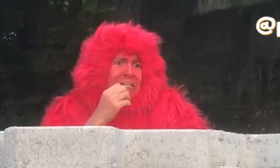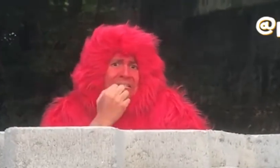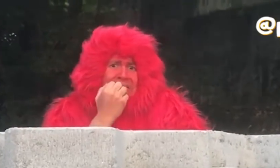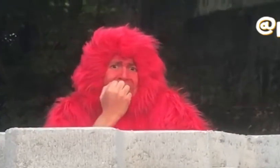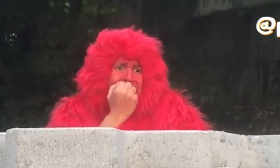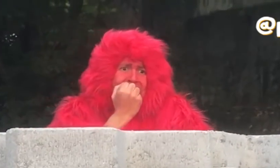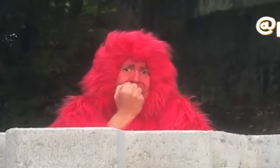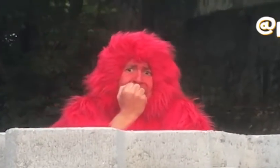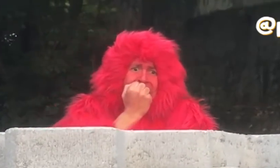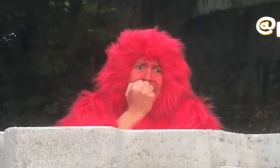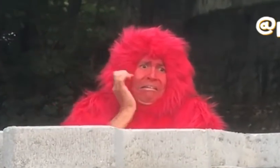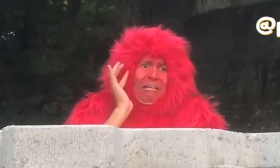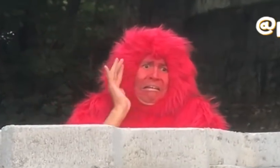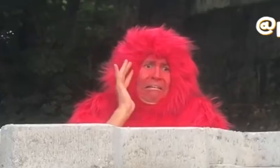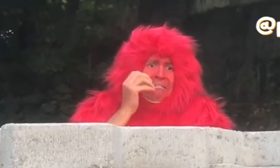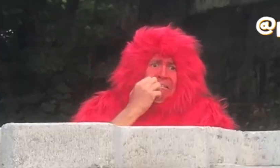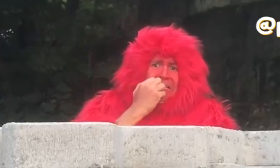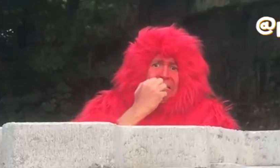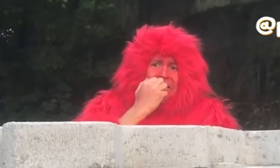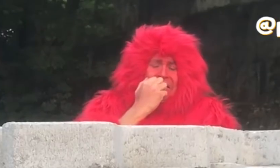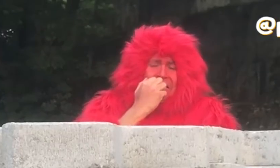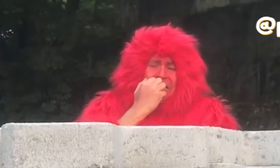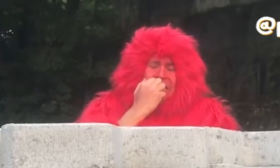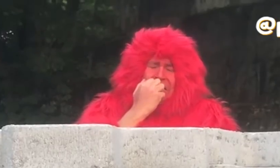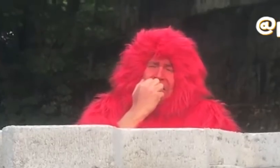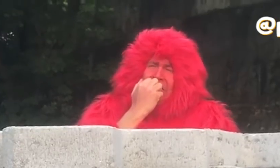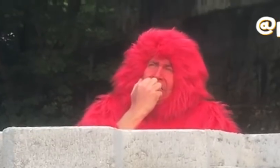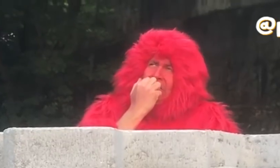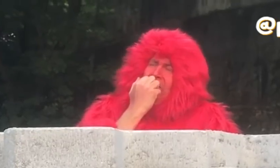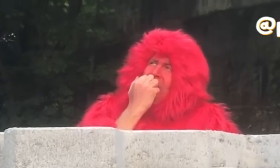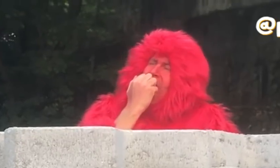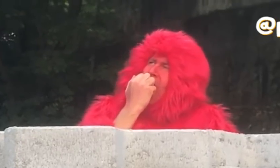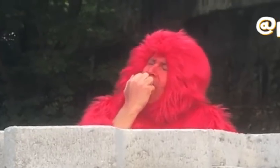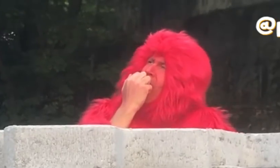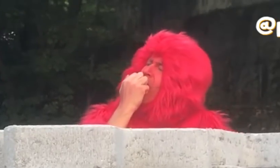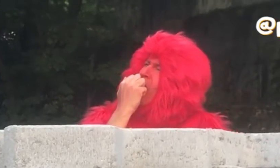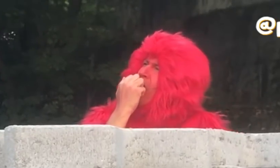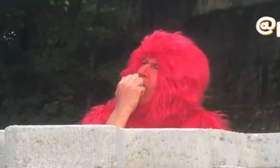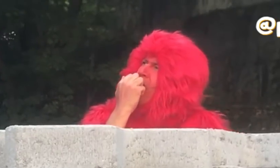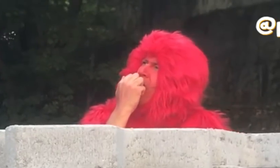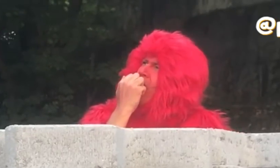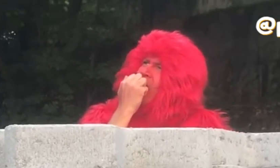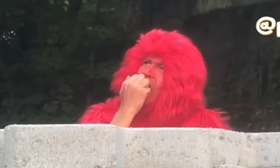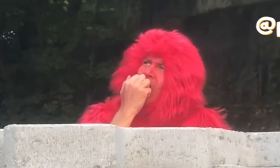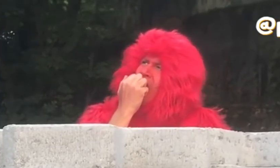Não, aranhas. Imagina só.